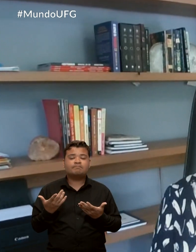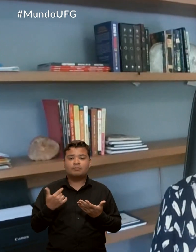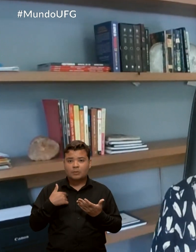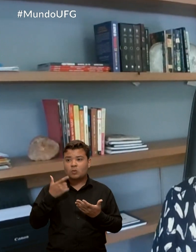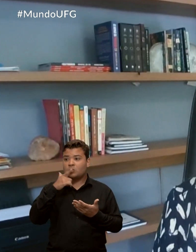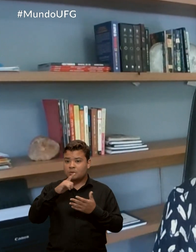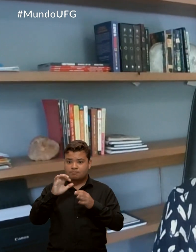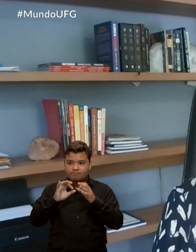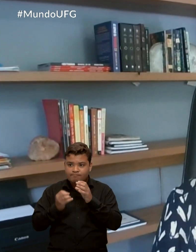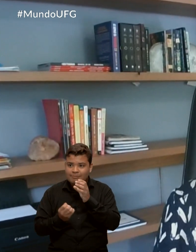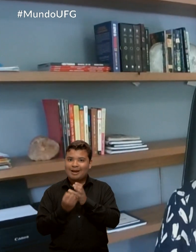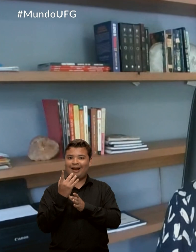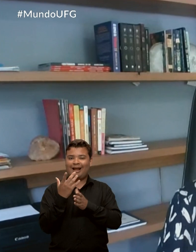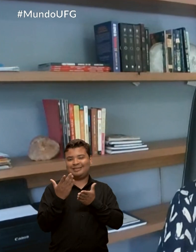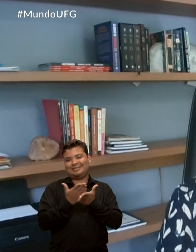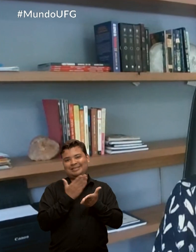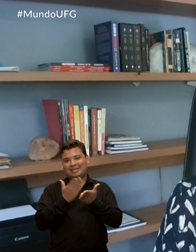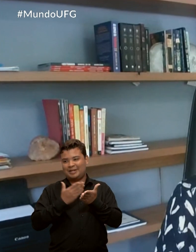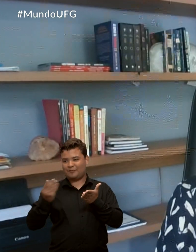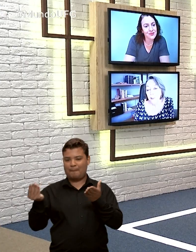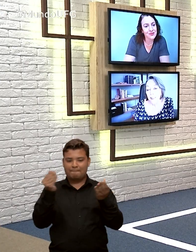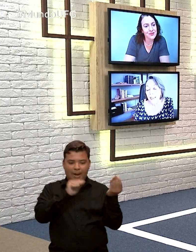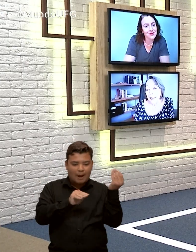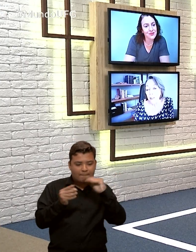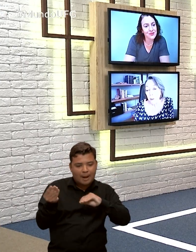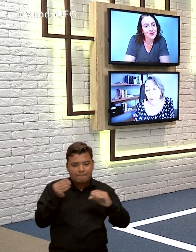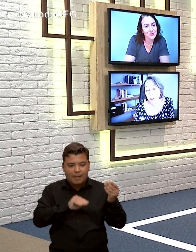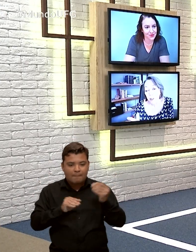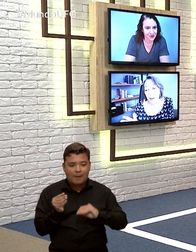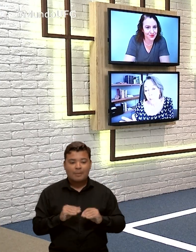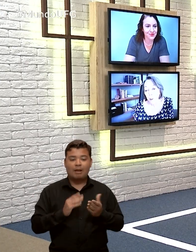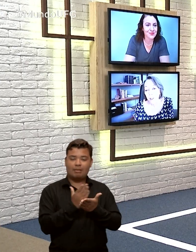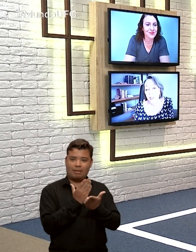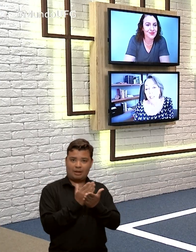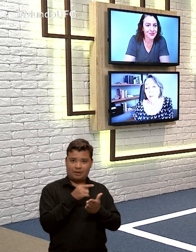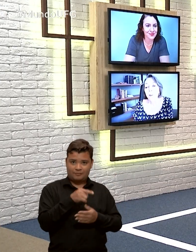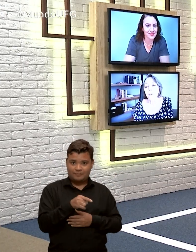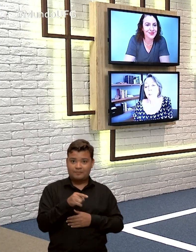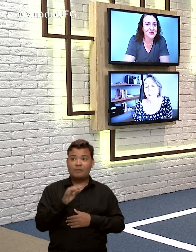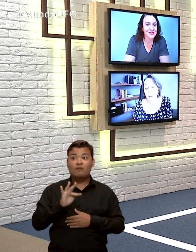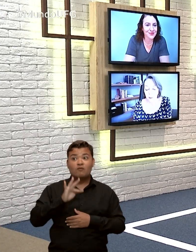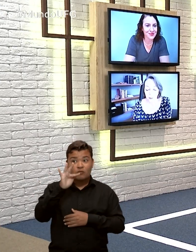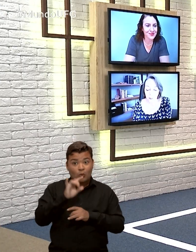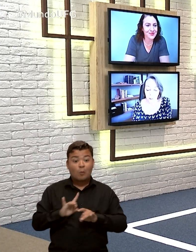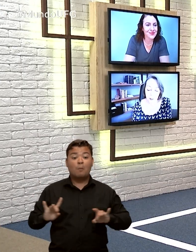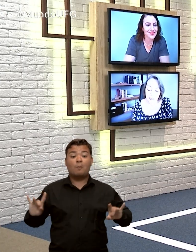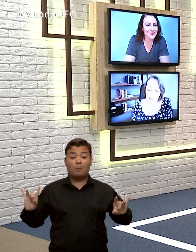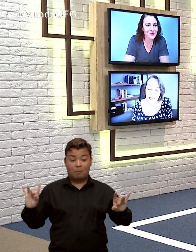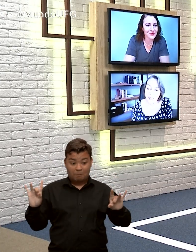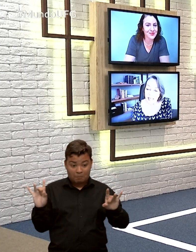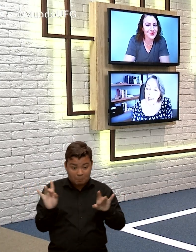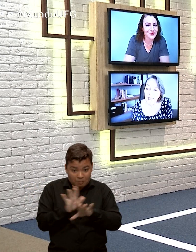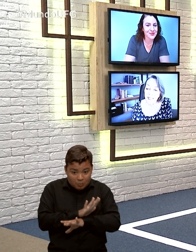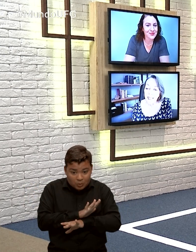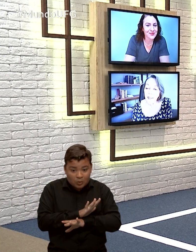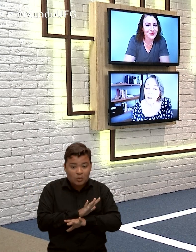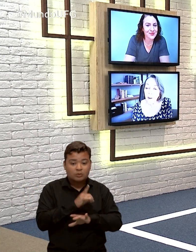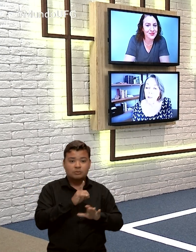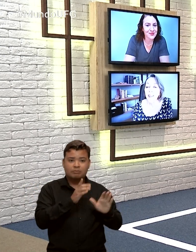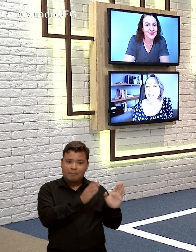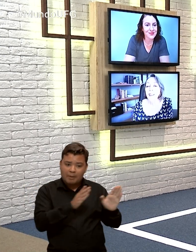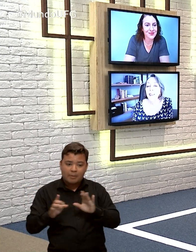montei esse livro. Então, esse livro é isso. Quando estiver prontinho a série,